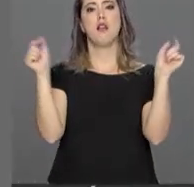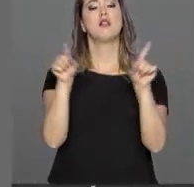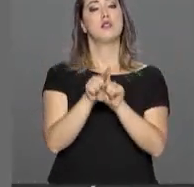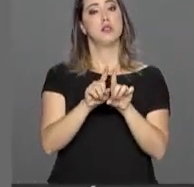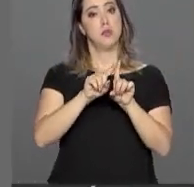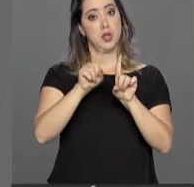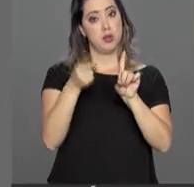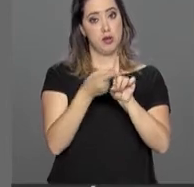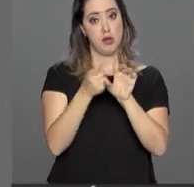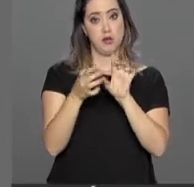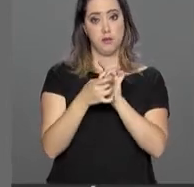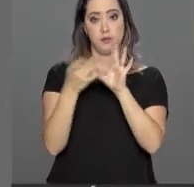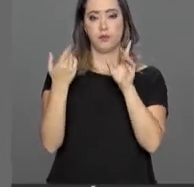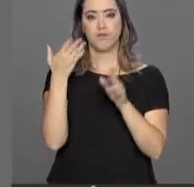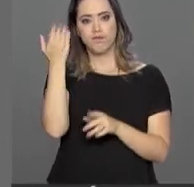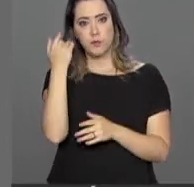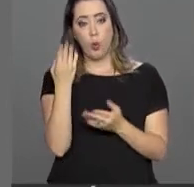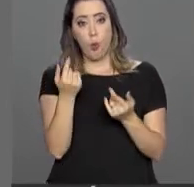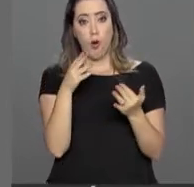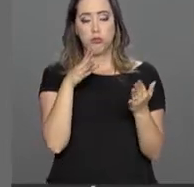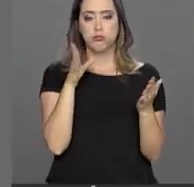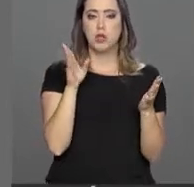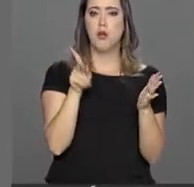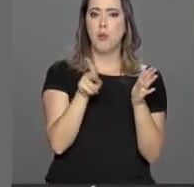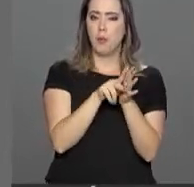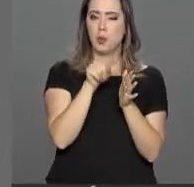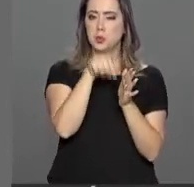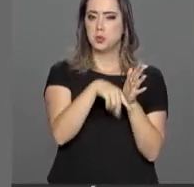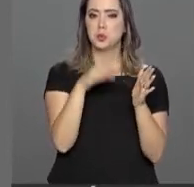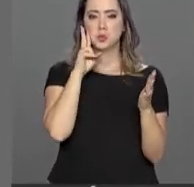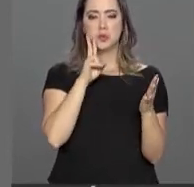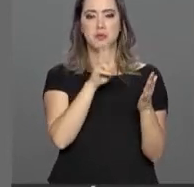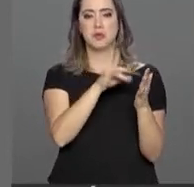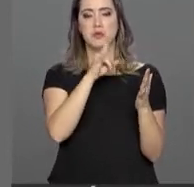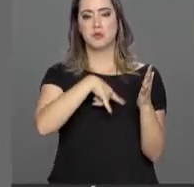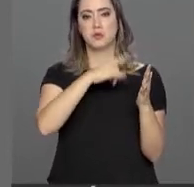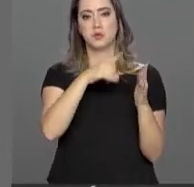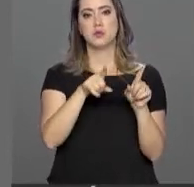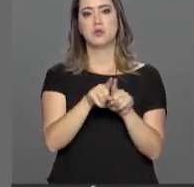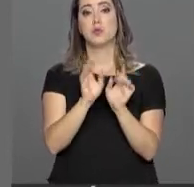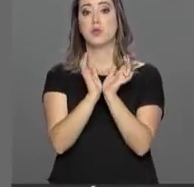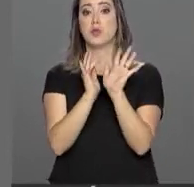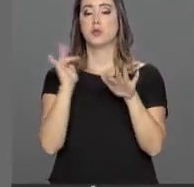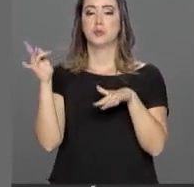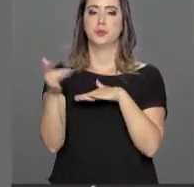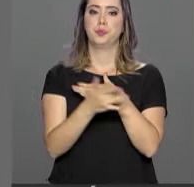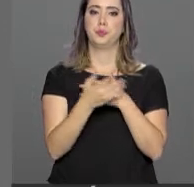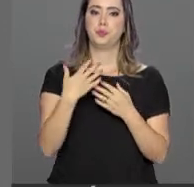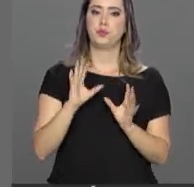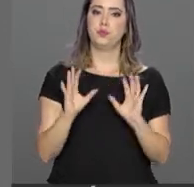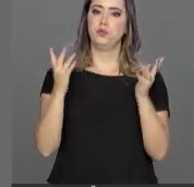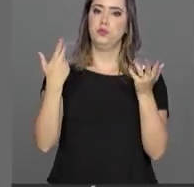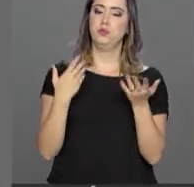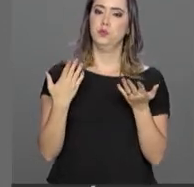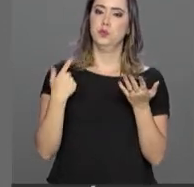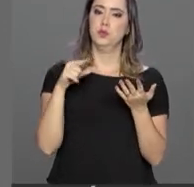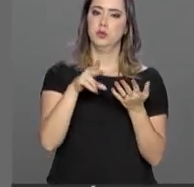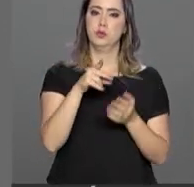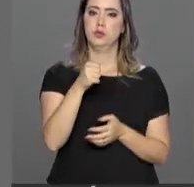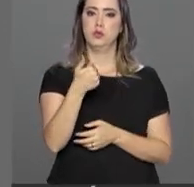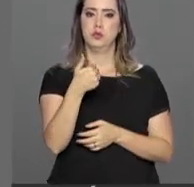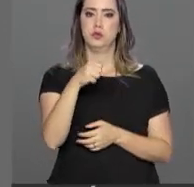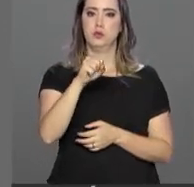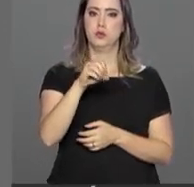do acervo do período da escravidão os documentos podem ser vistos também nas redes sociais o evento faz parte do calendário de comemorações